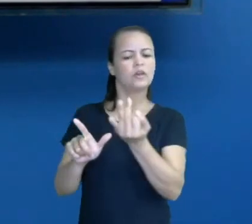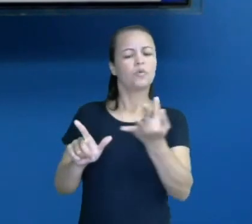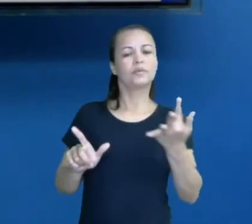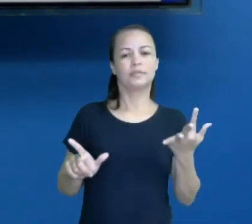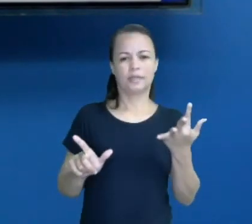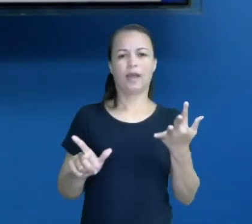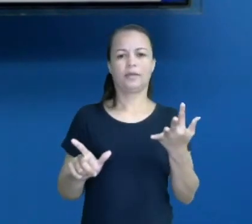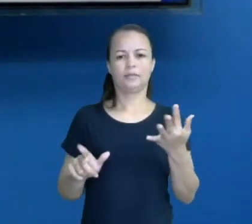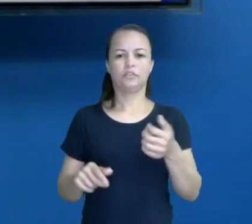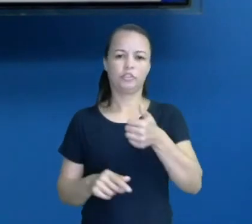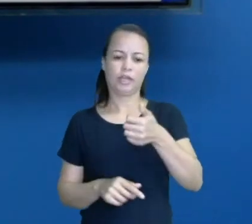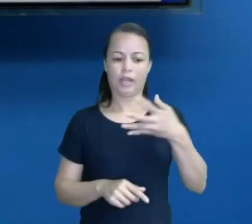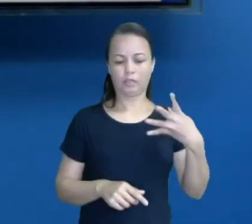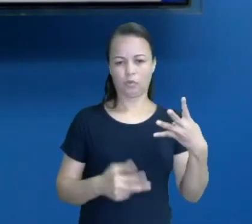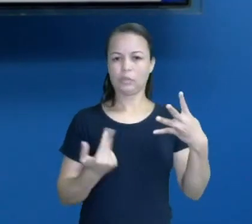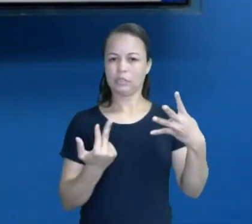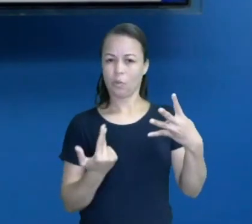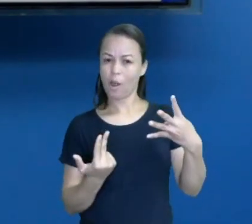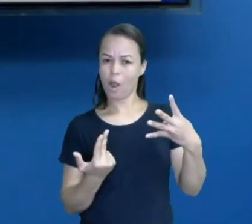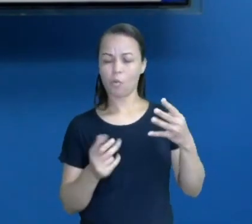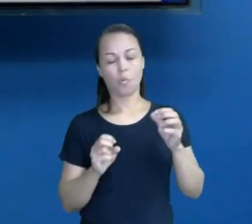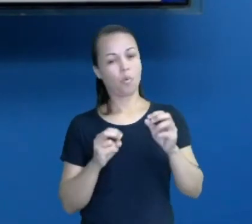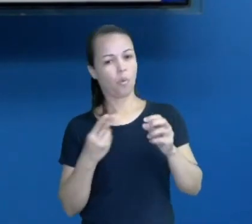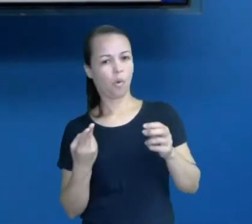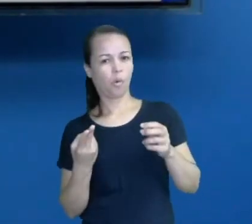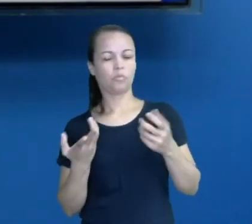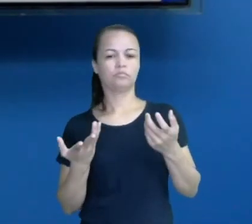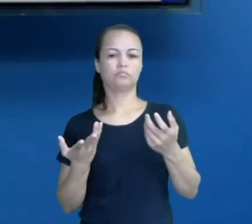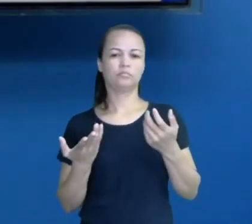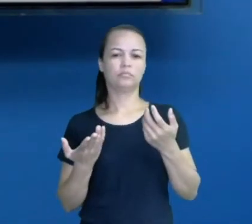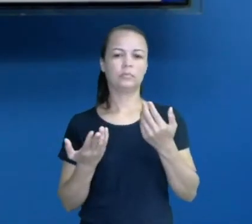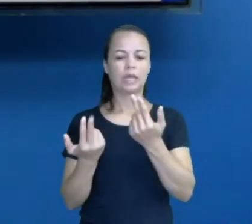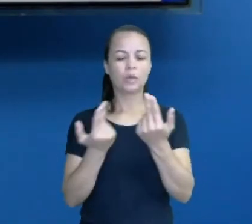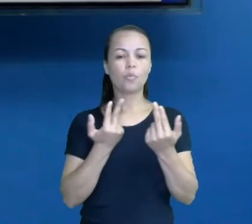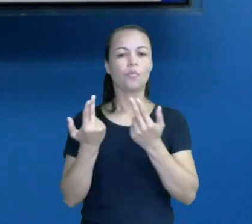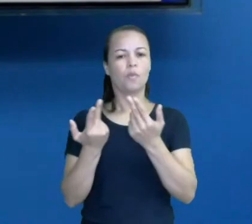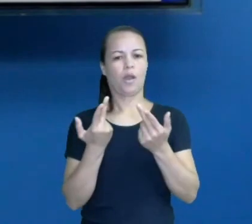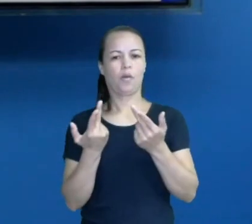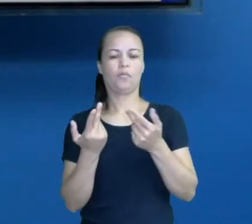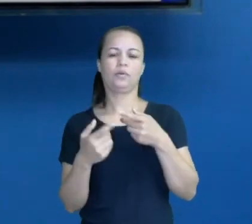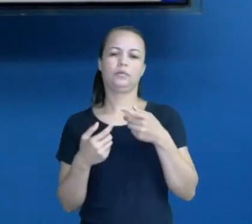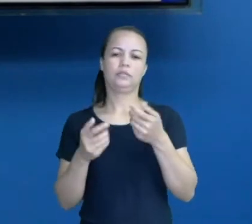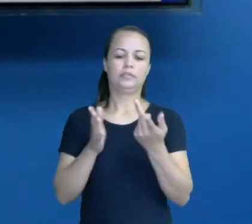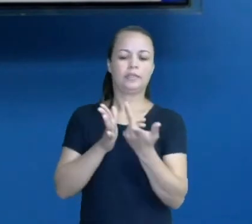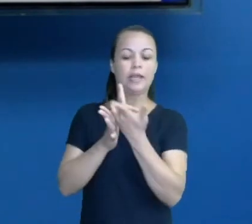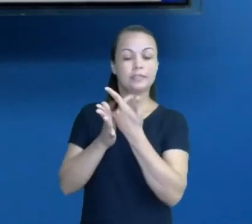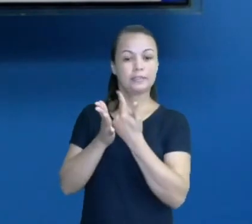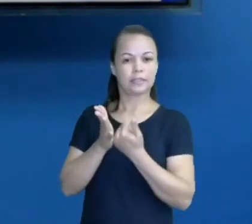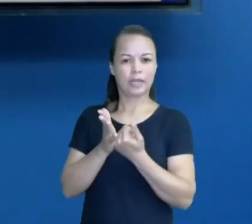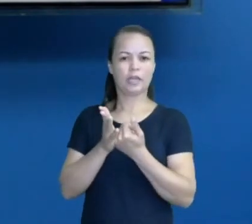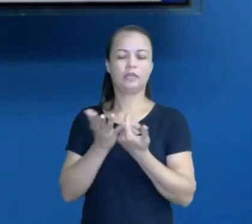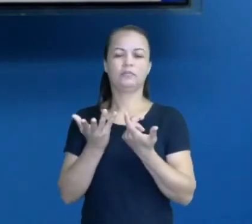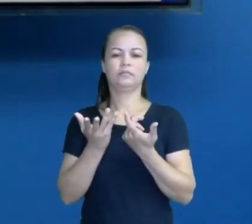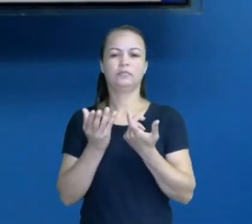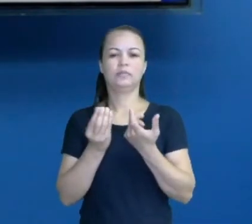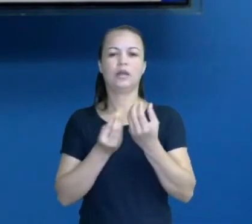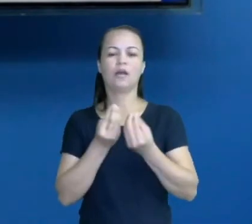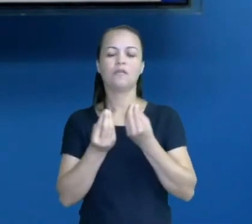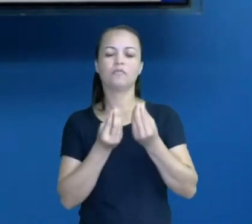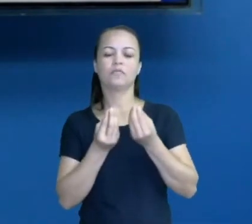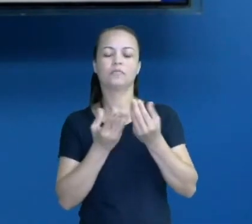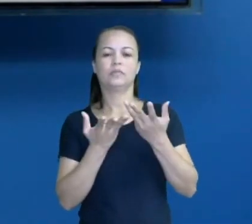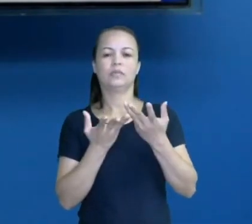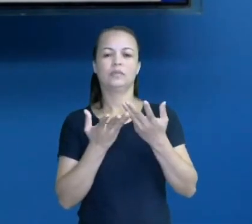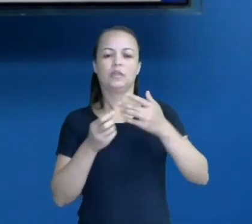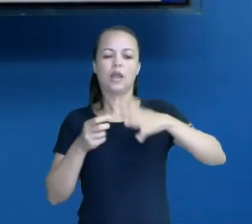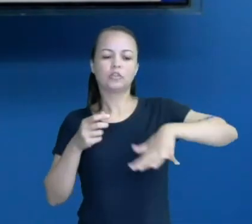quantidade dessa questão aqui. Se der, é como eu disse, desenhos, né, das formas das